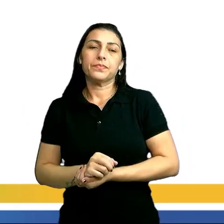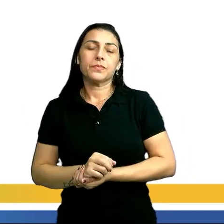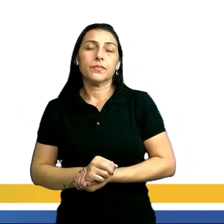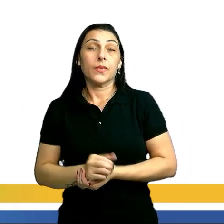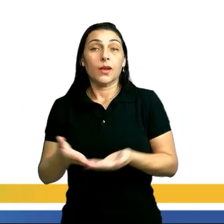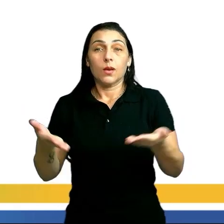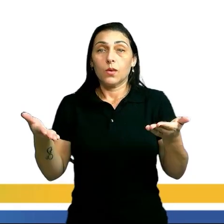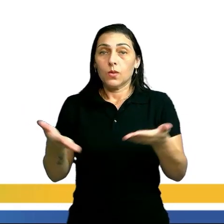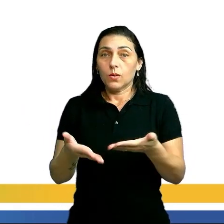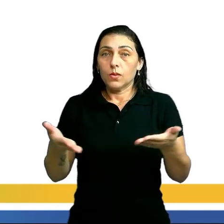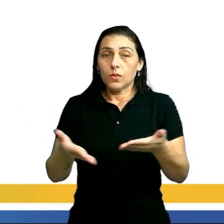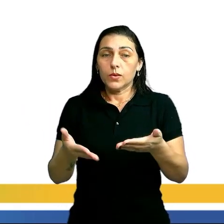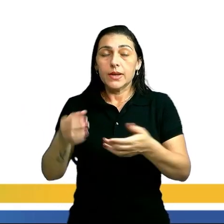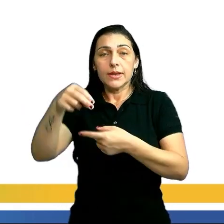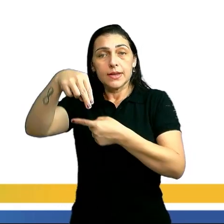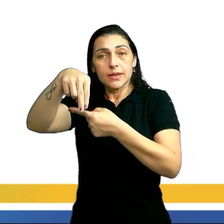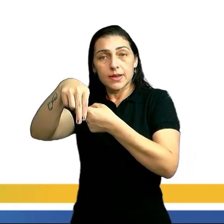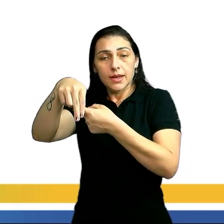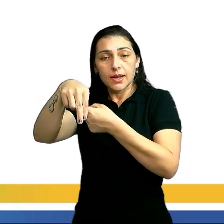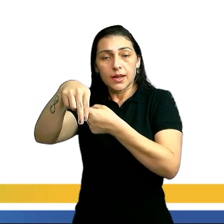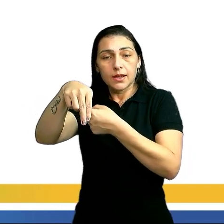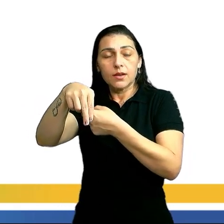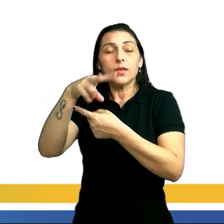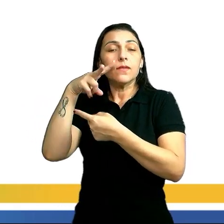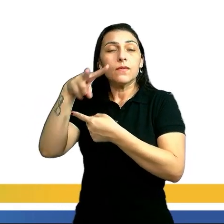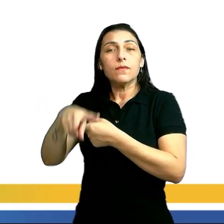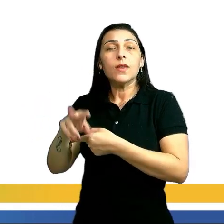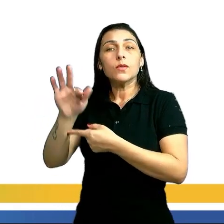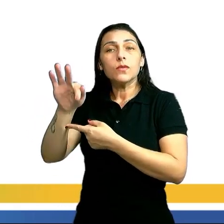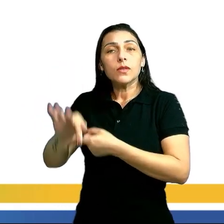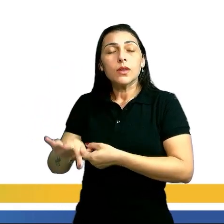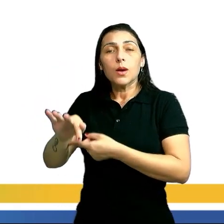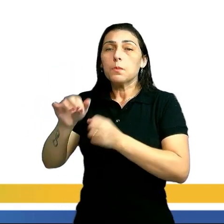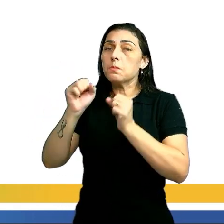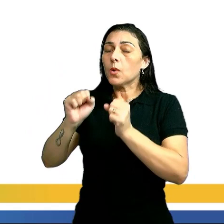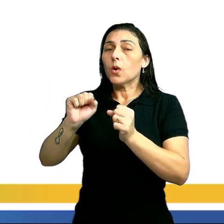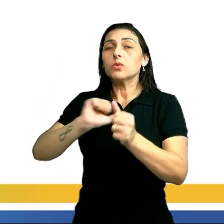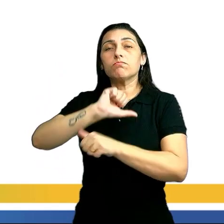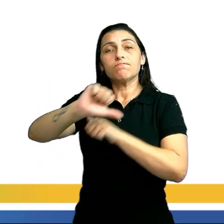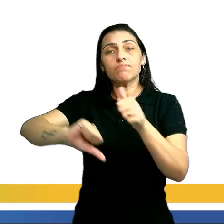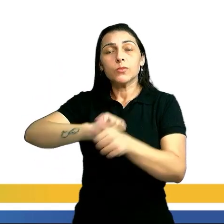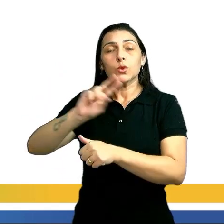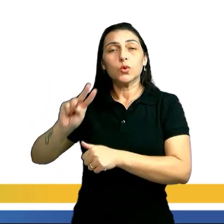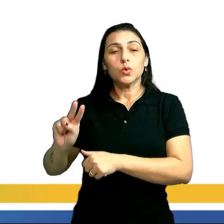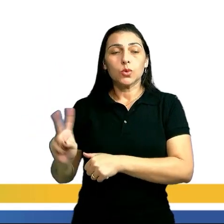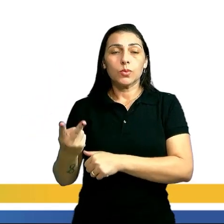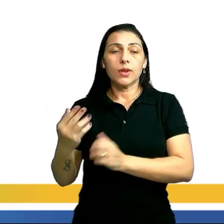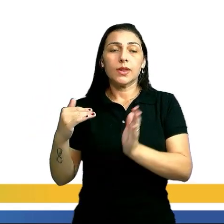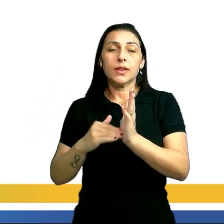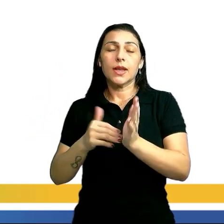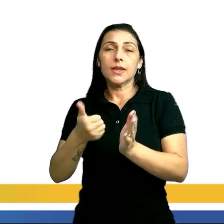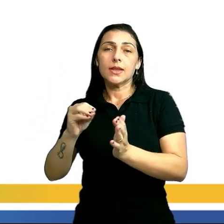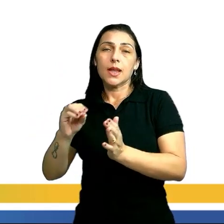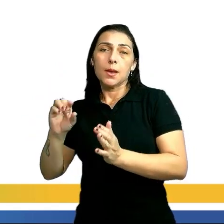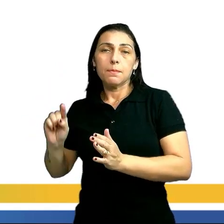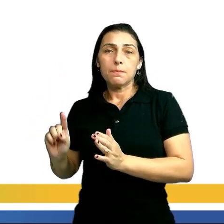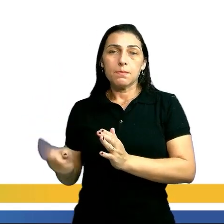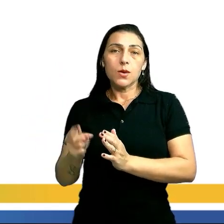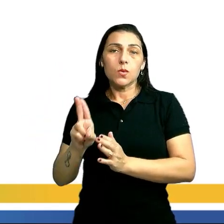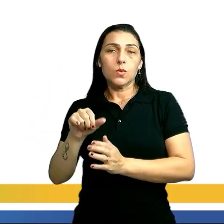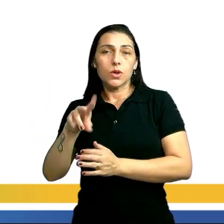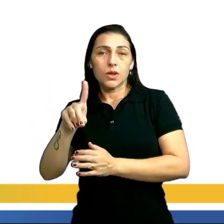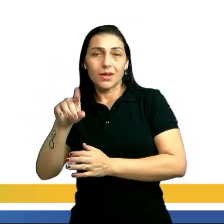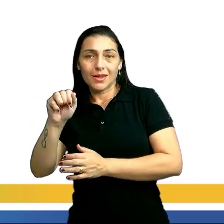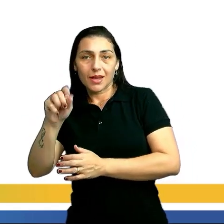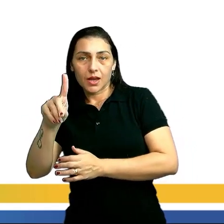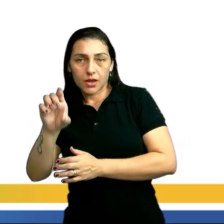Então hoje, esse N que vocês veem aí no final, ele pode variar de 2.000 a 100.000 unidades.